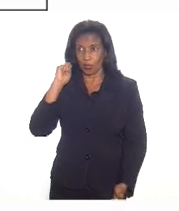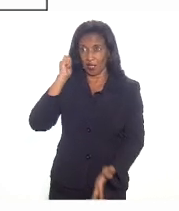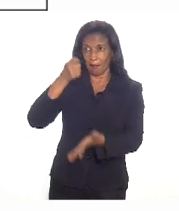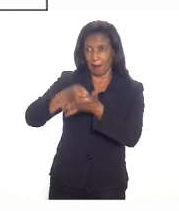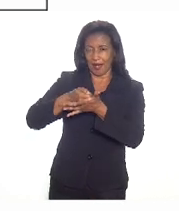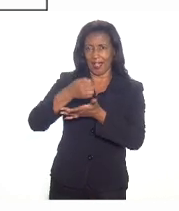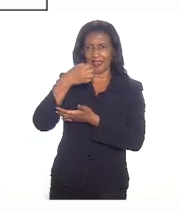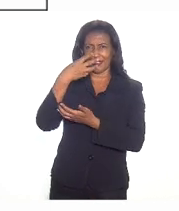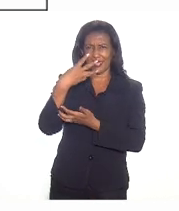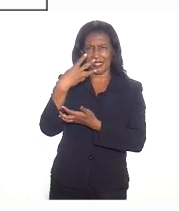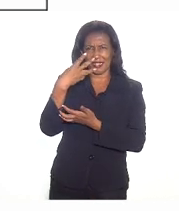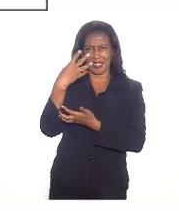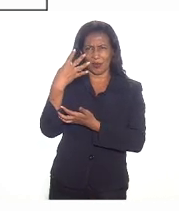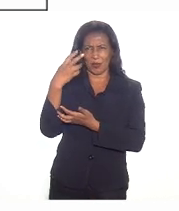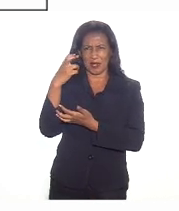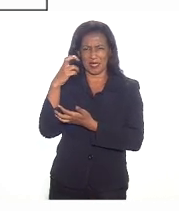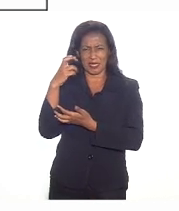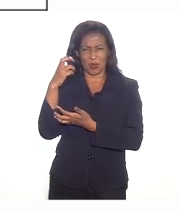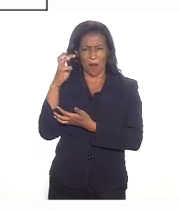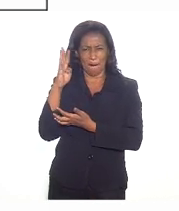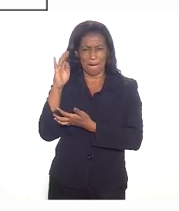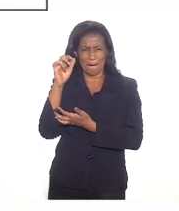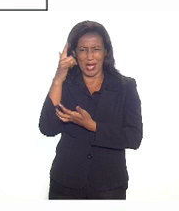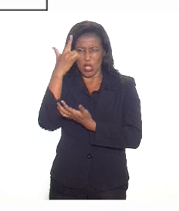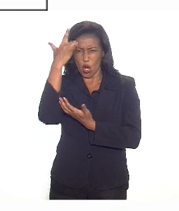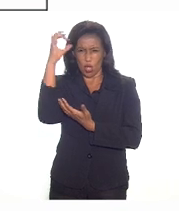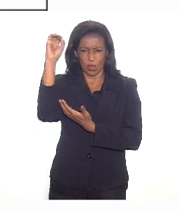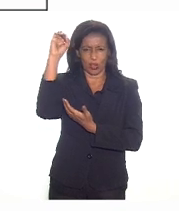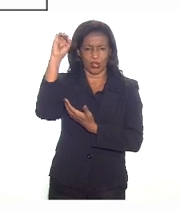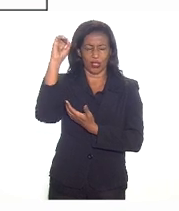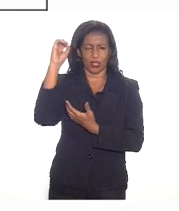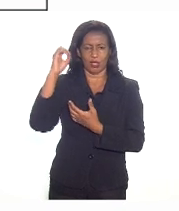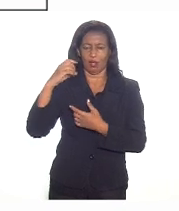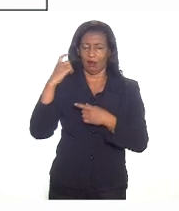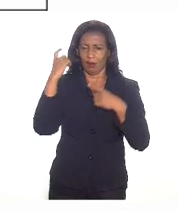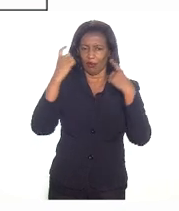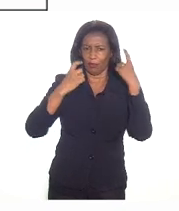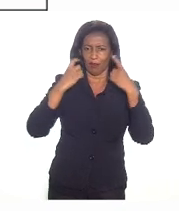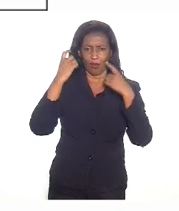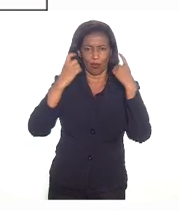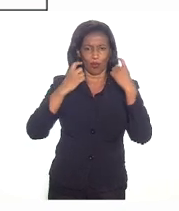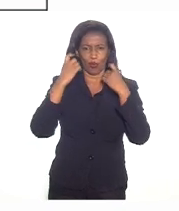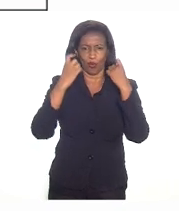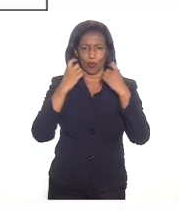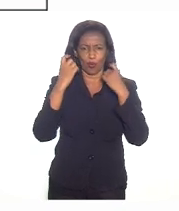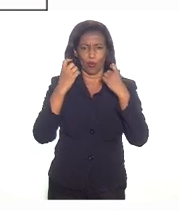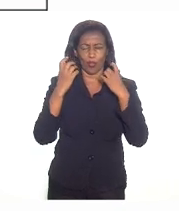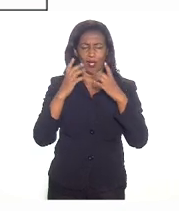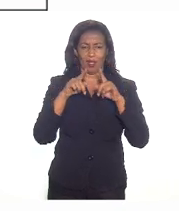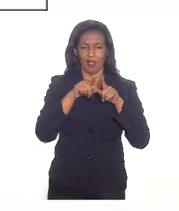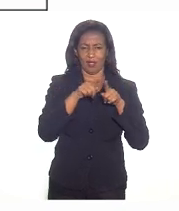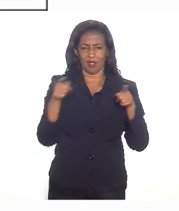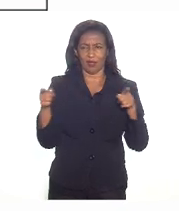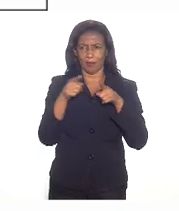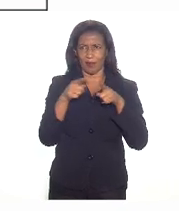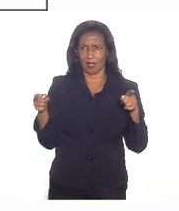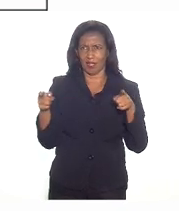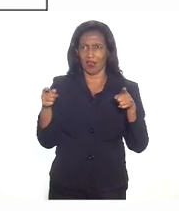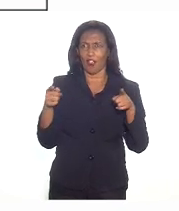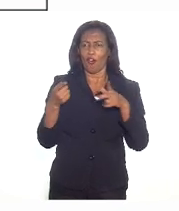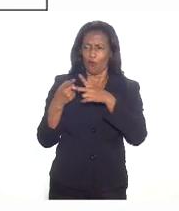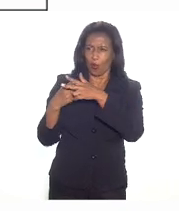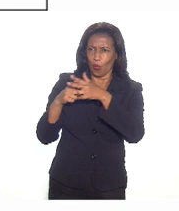né? Então, é uma loucura. E, na verdade, entre 1997 e 2016, a dívida foi corrigida pelo